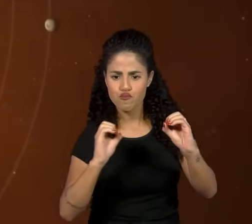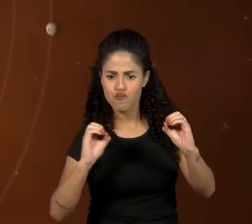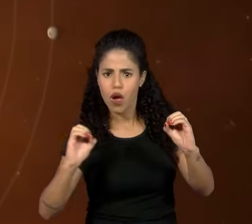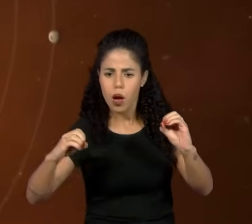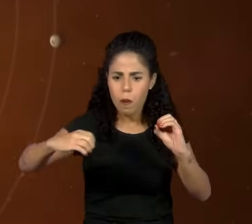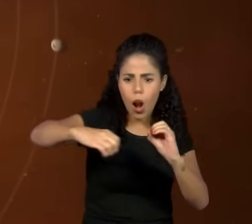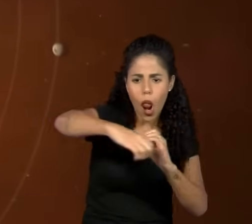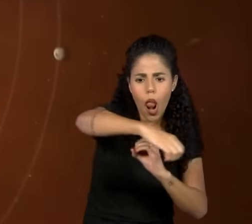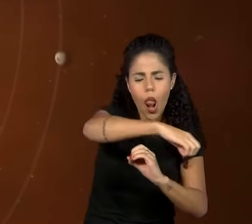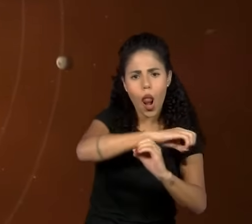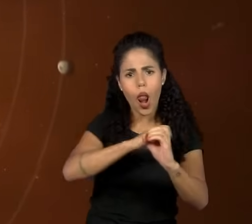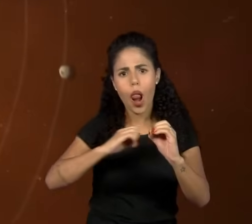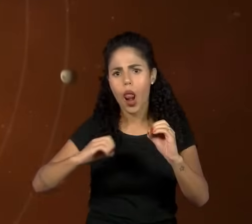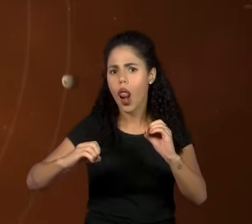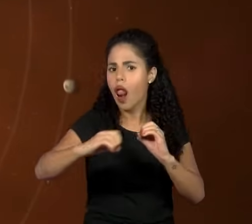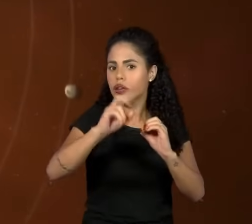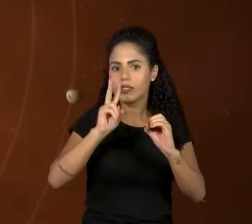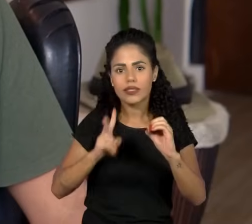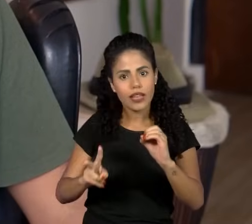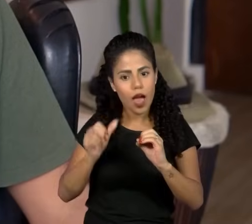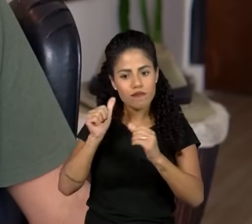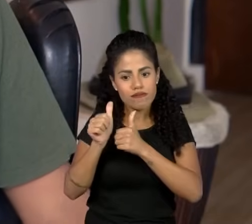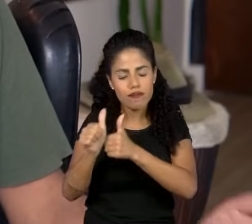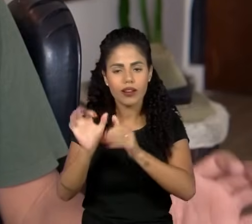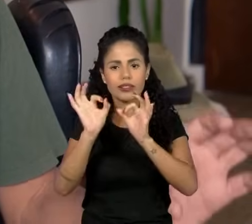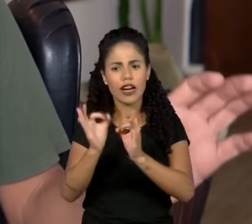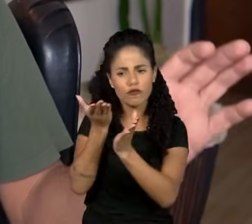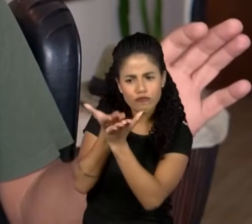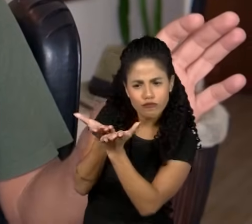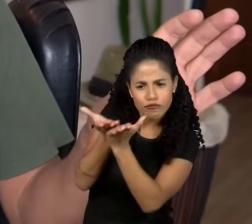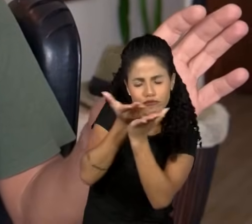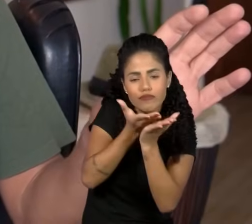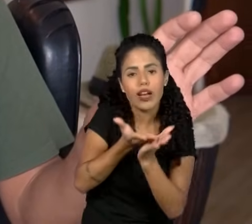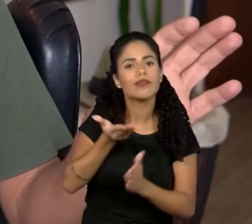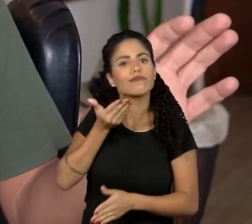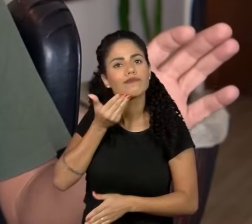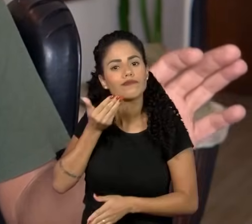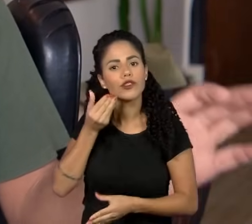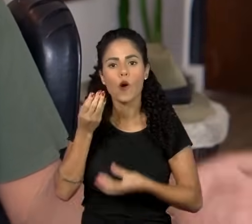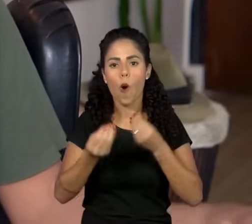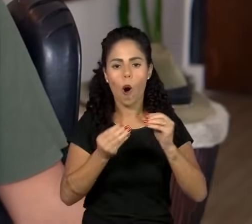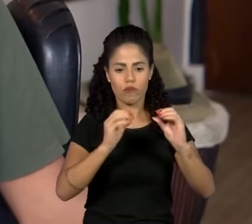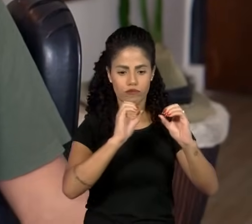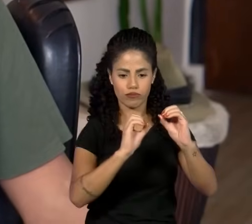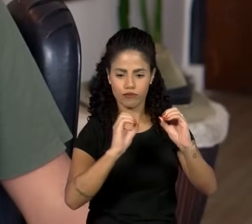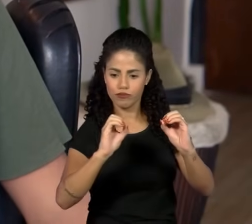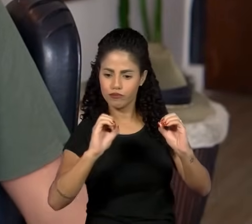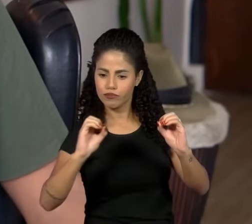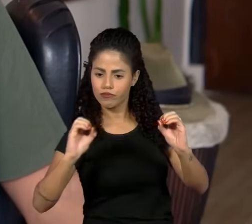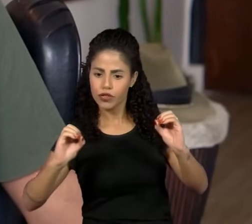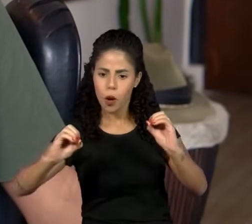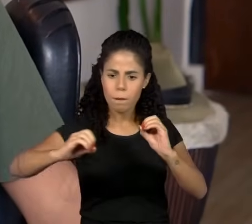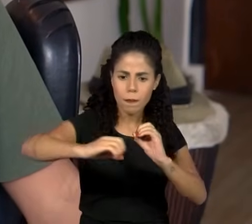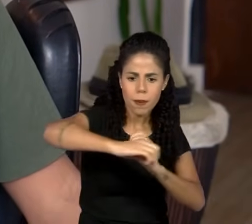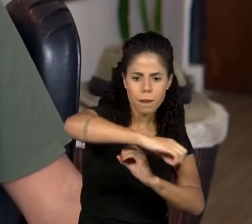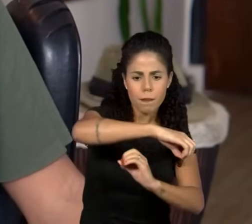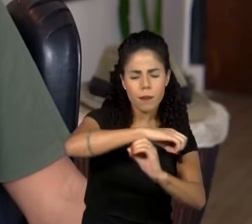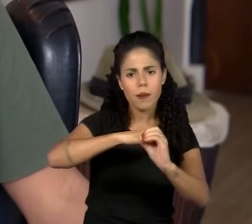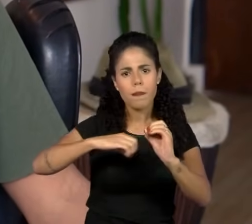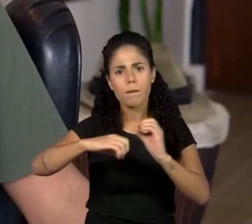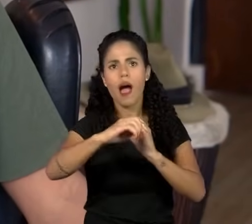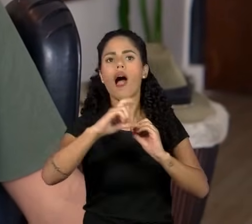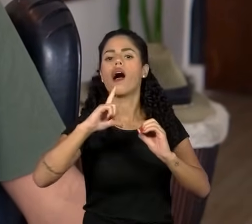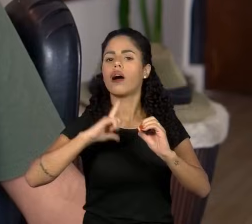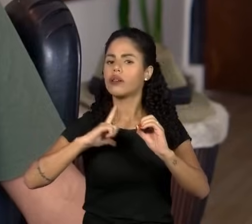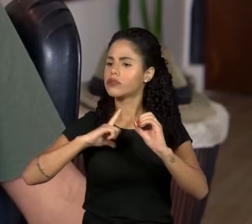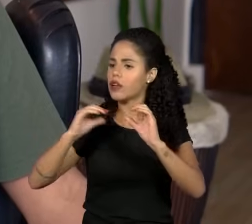dito, perderam o compasso nunca. O estudo da astrologia se baseia nessa posição. Existe uma máxima que diz que o que tem